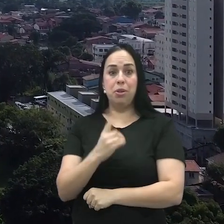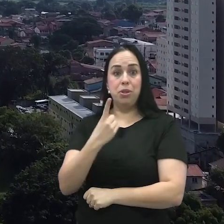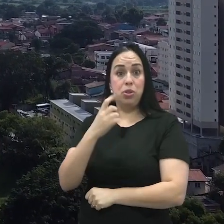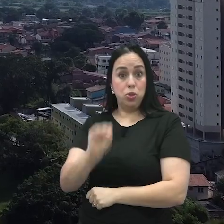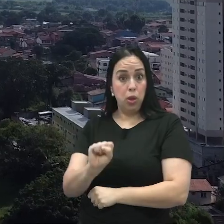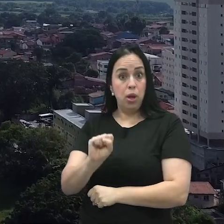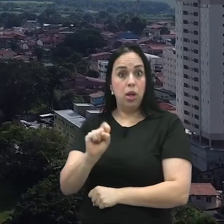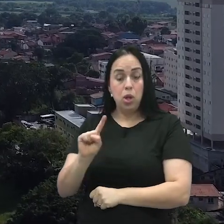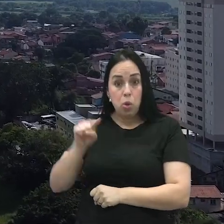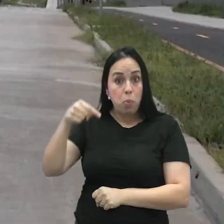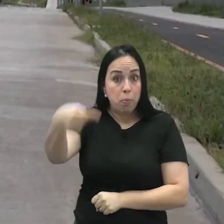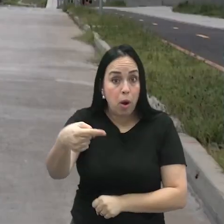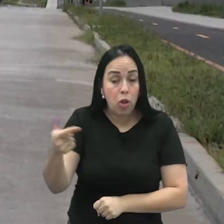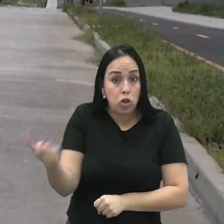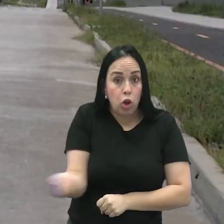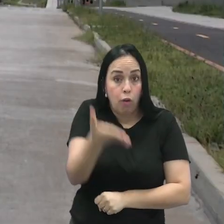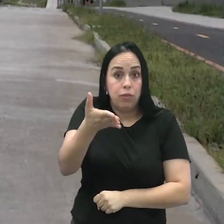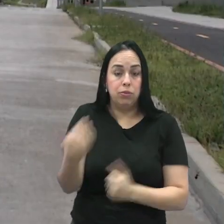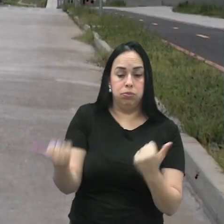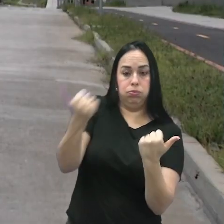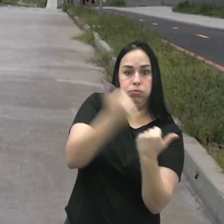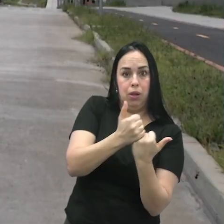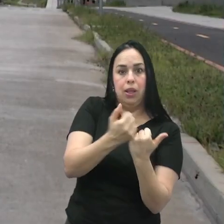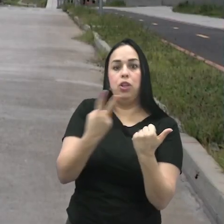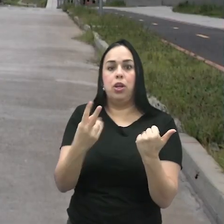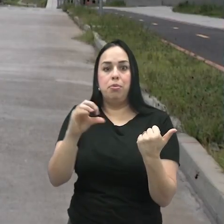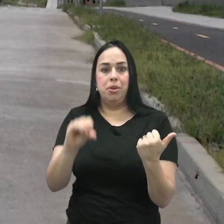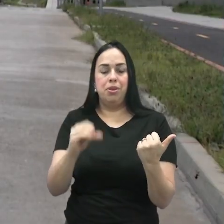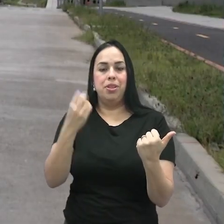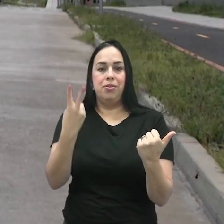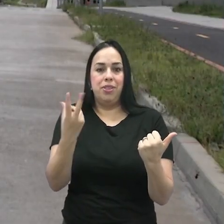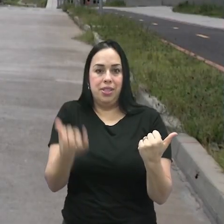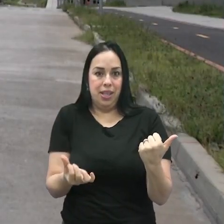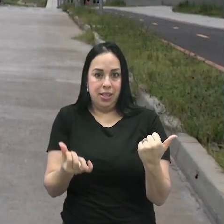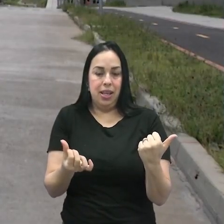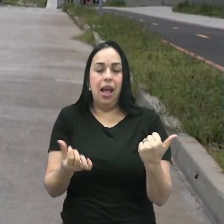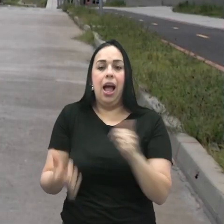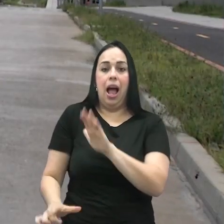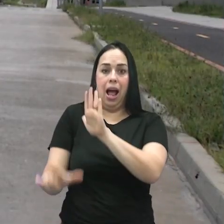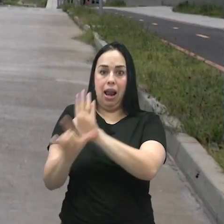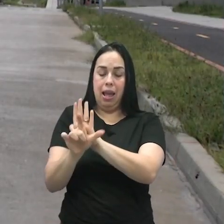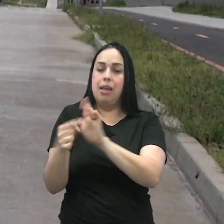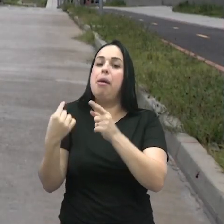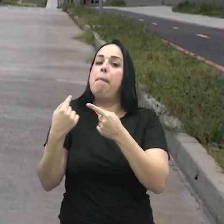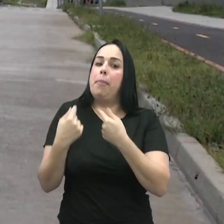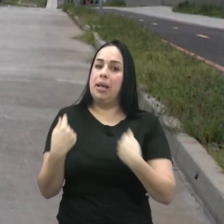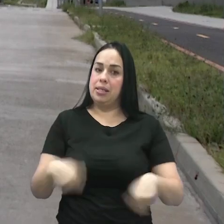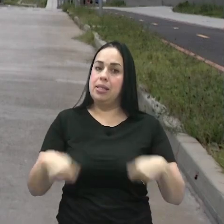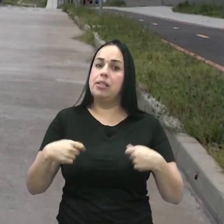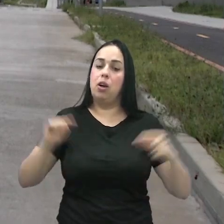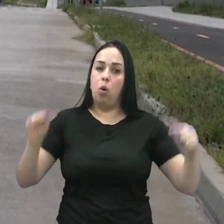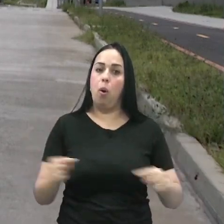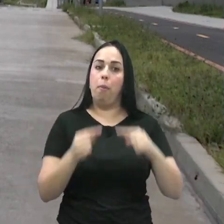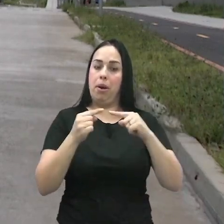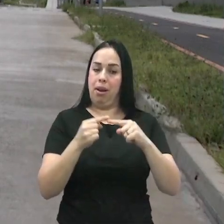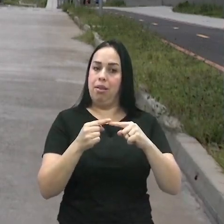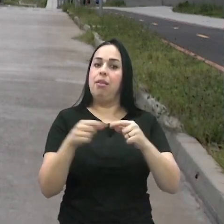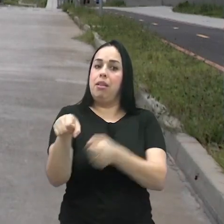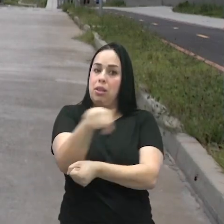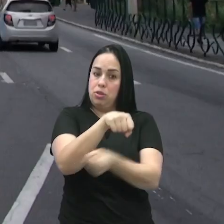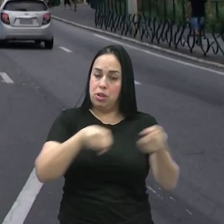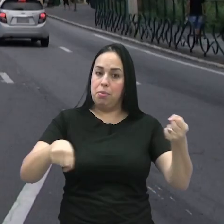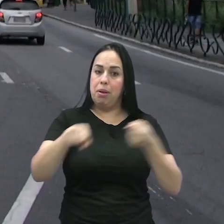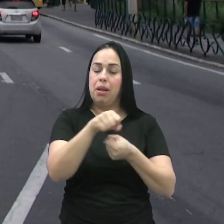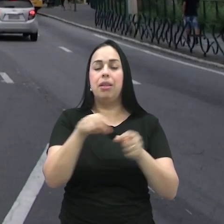em 2026. A lei precisa ser atualizada justamente para se adequar a novos modelos sustentáveis de